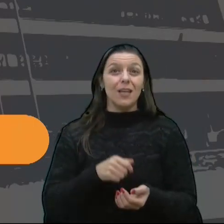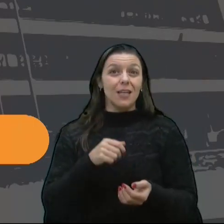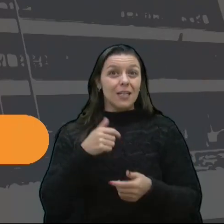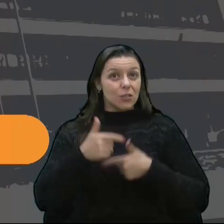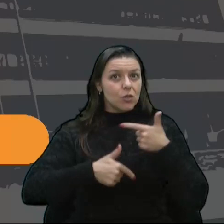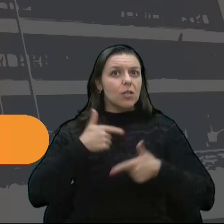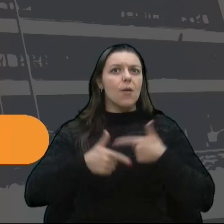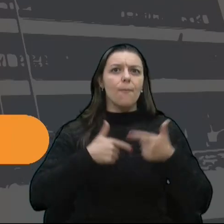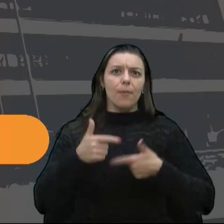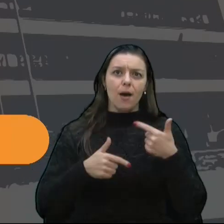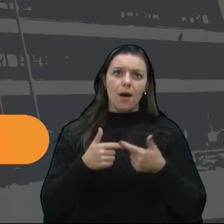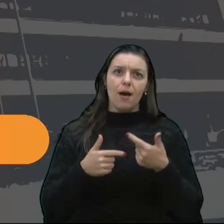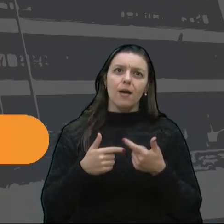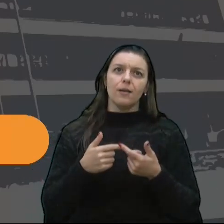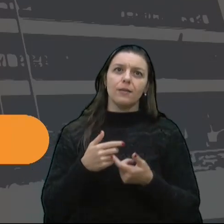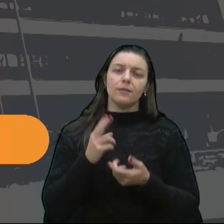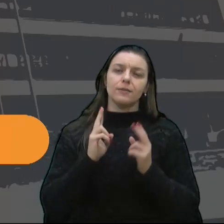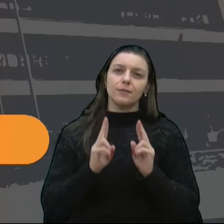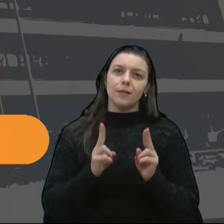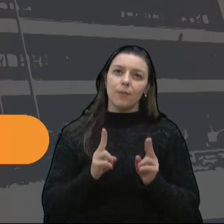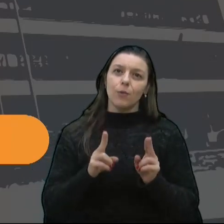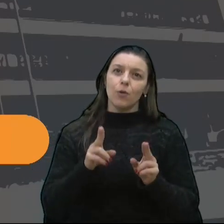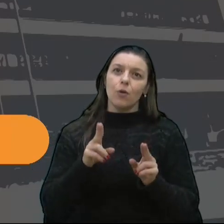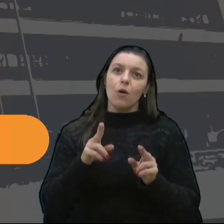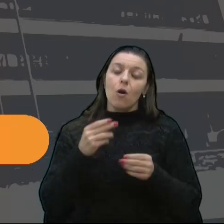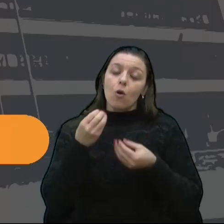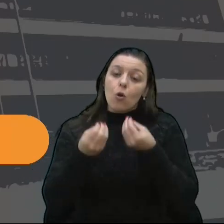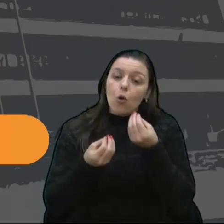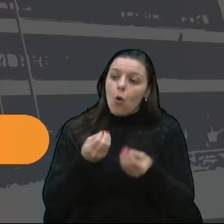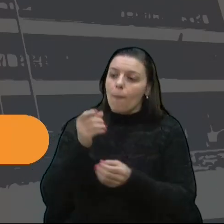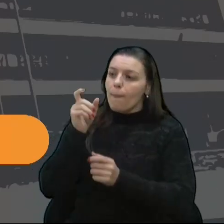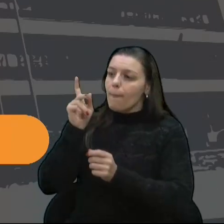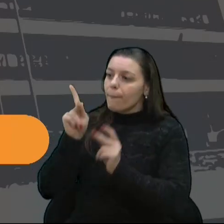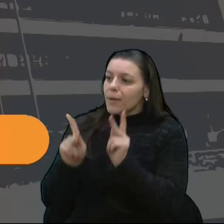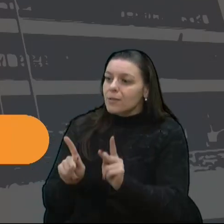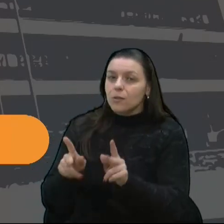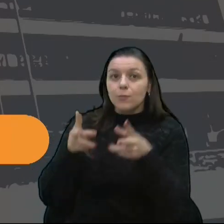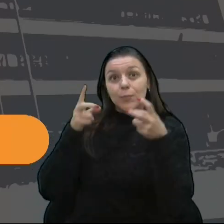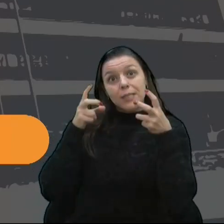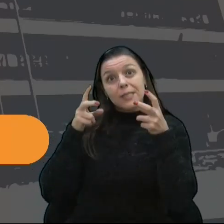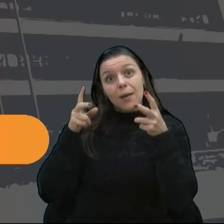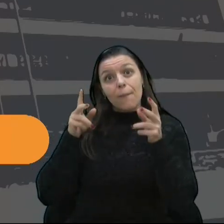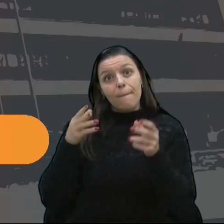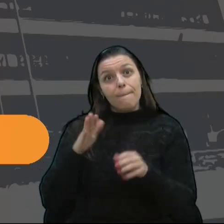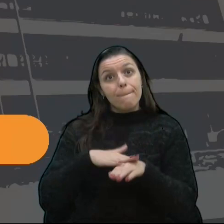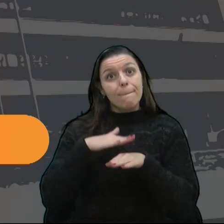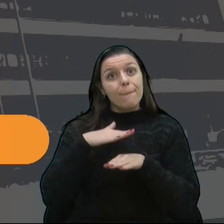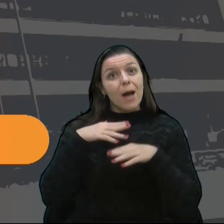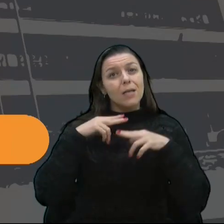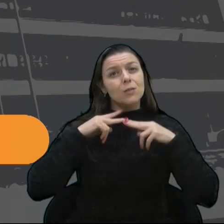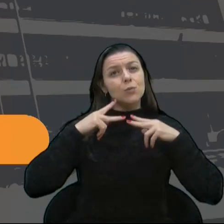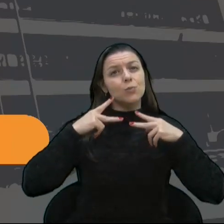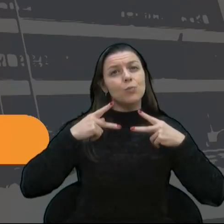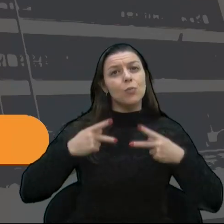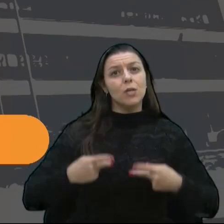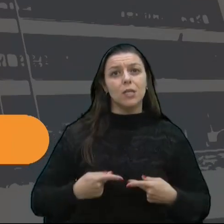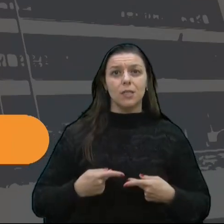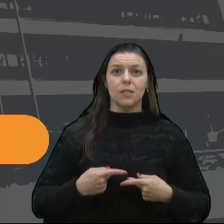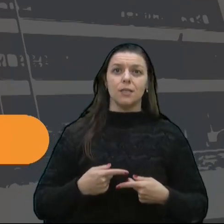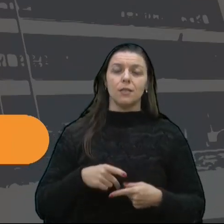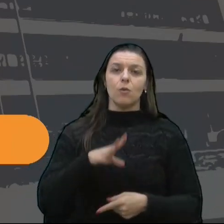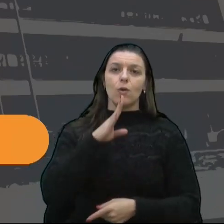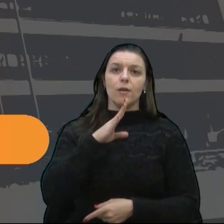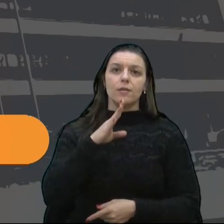as pessoas entendam que um pouco do tempo, um pouco do conhecimento que ela